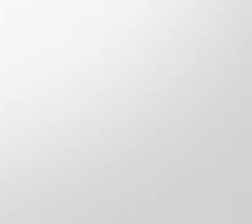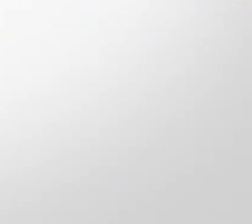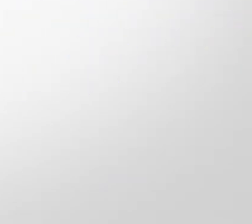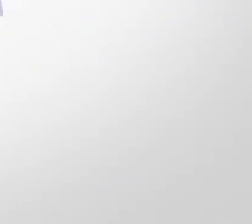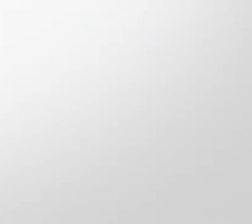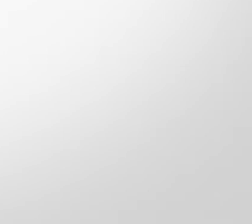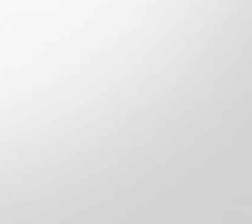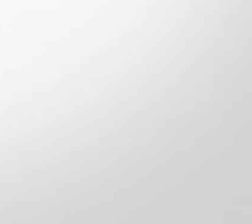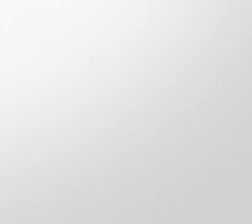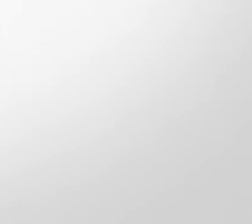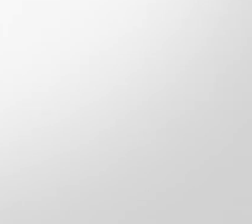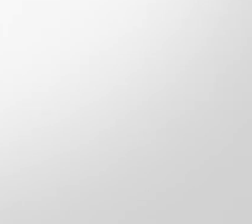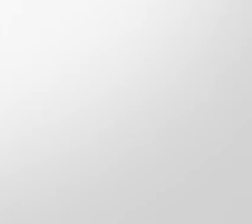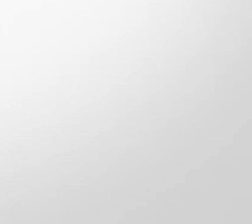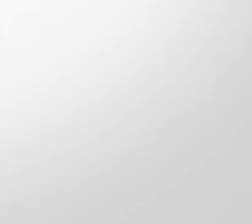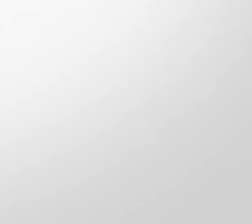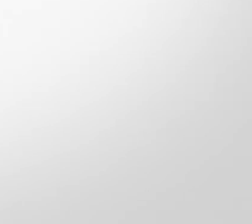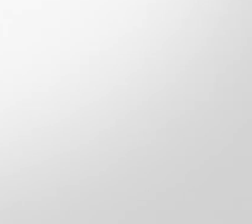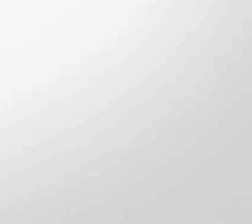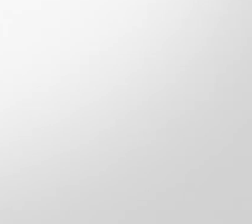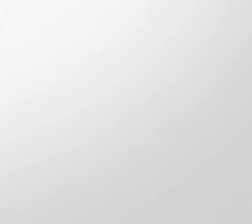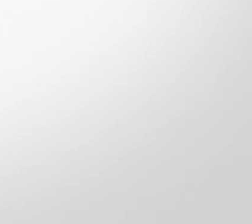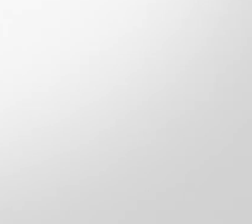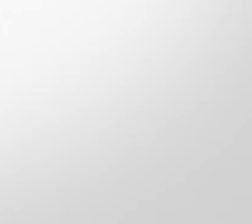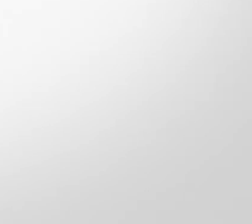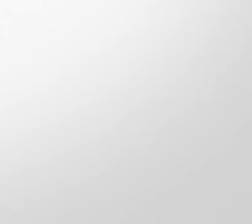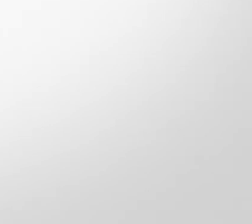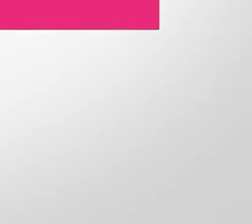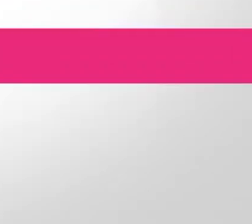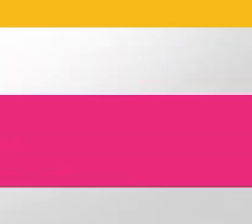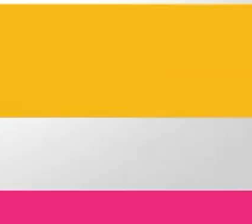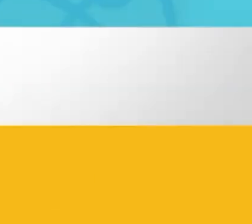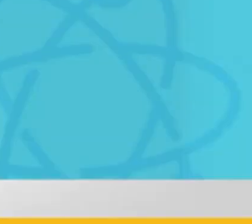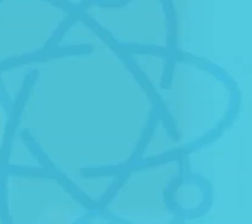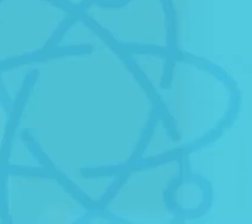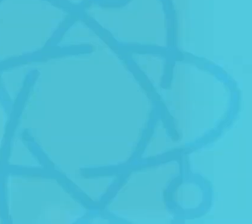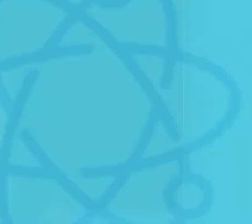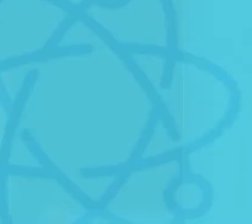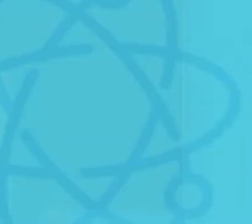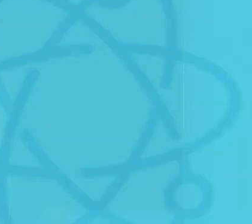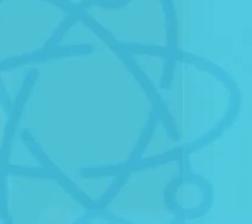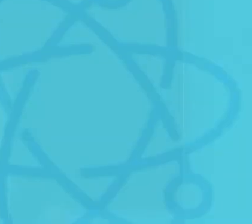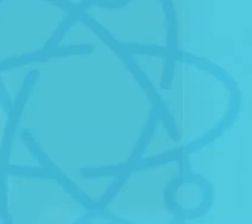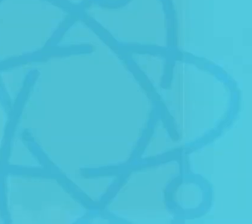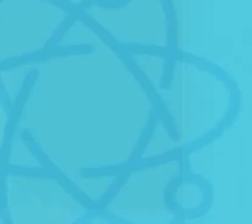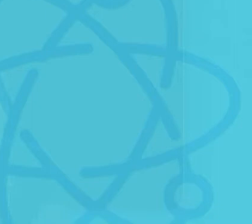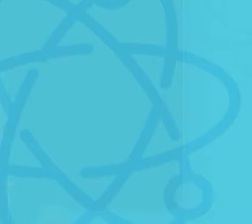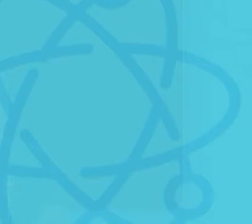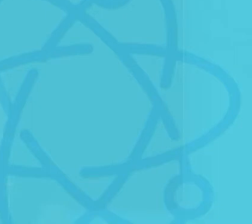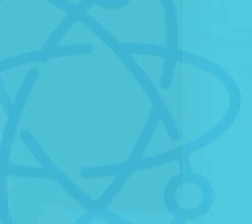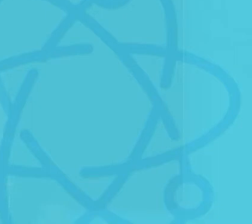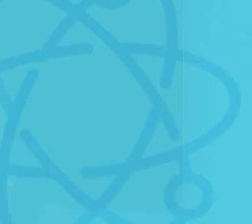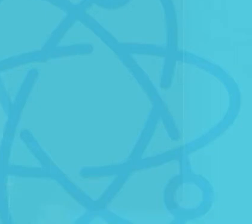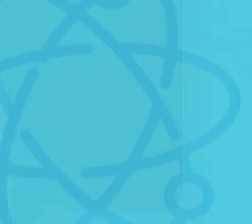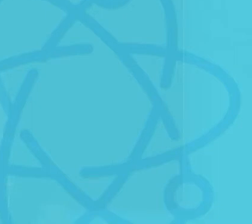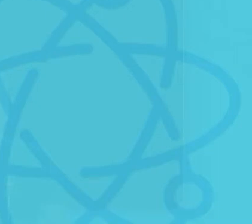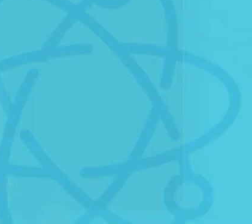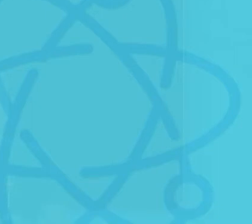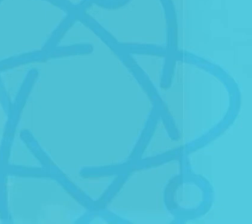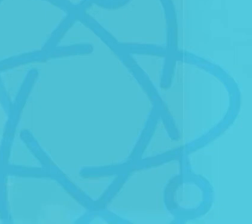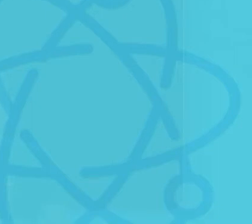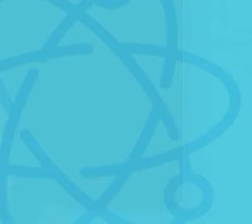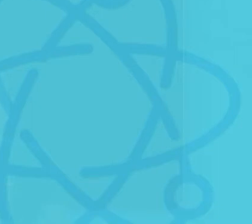E aí Oi e aí galera se preparando para o Enem